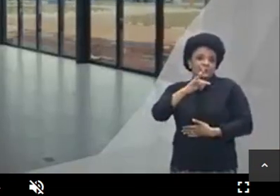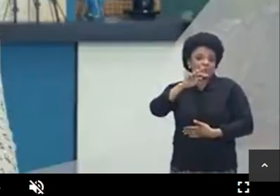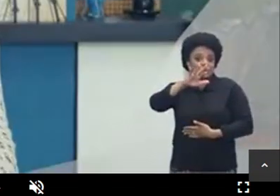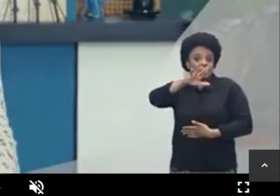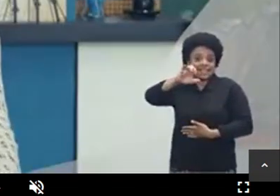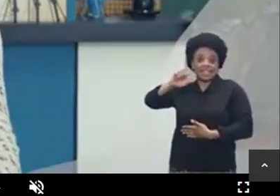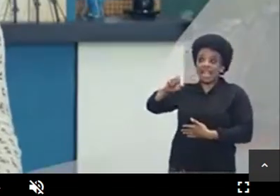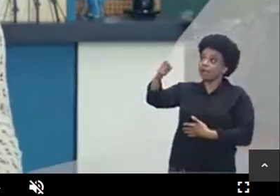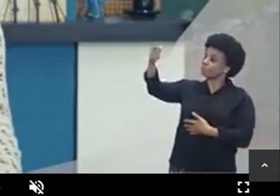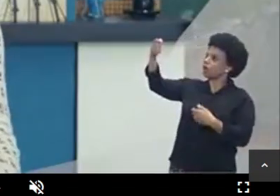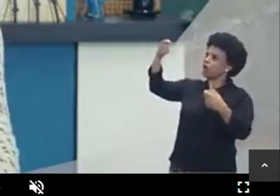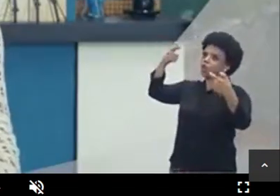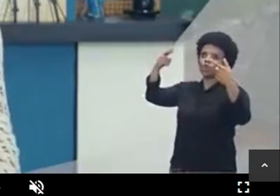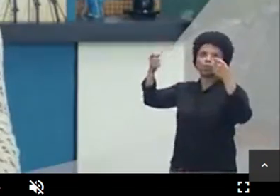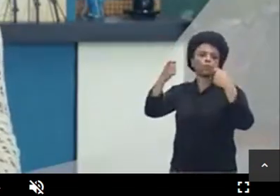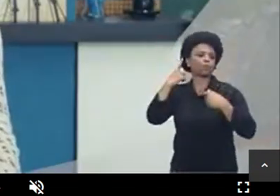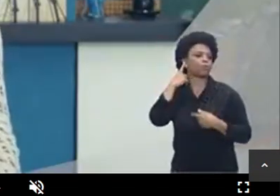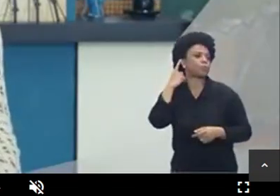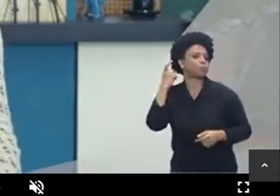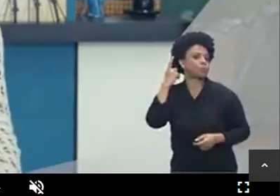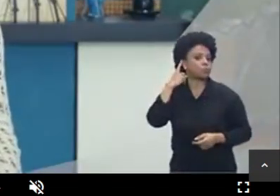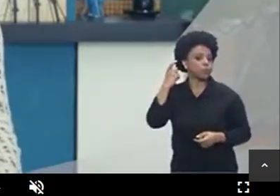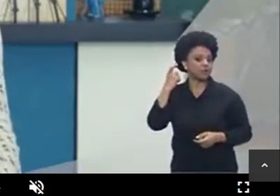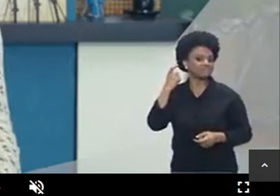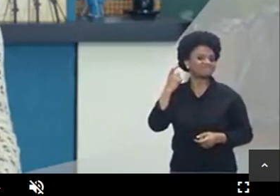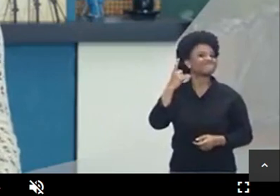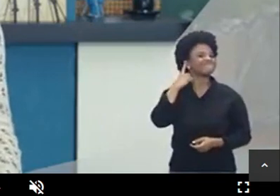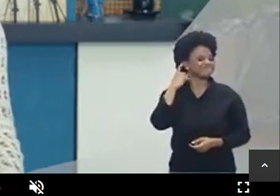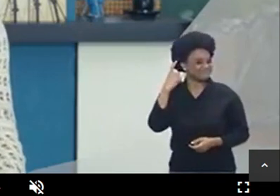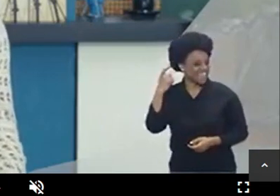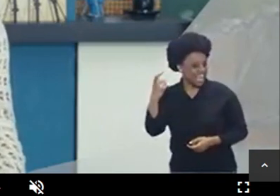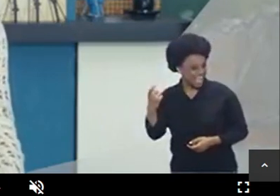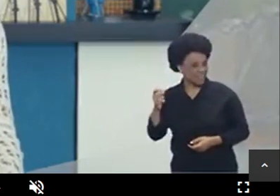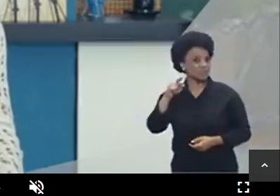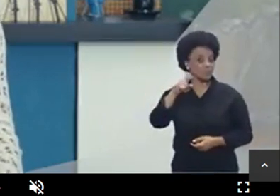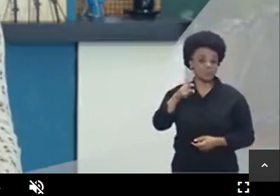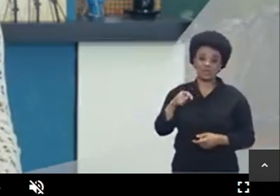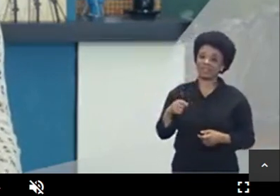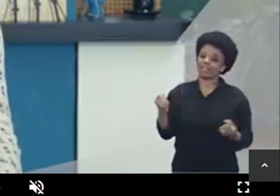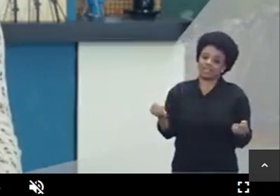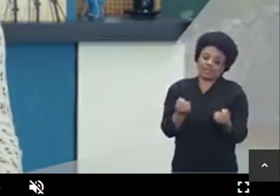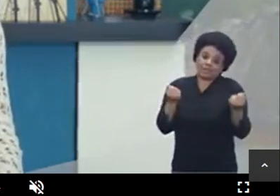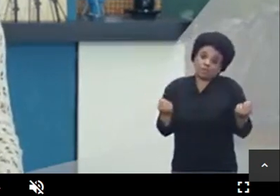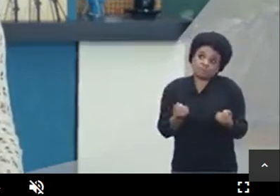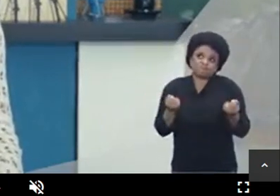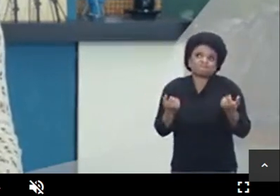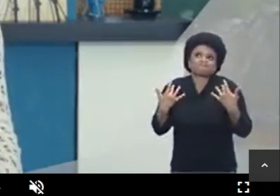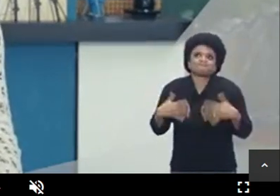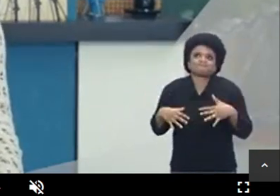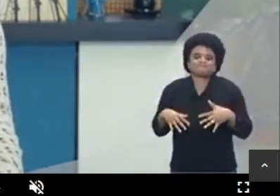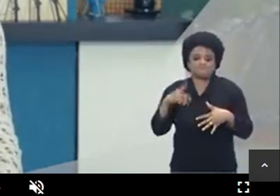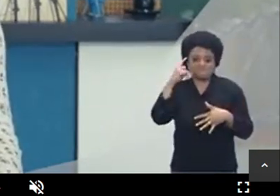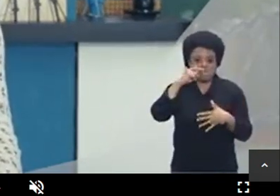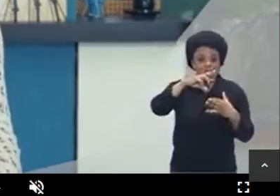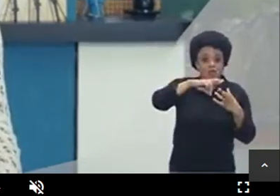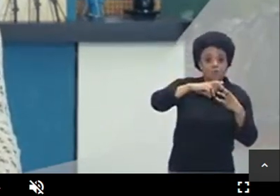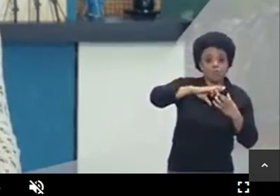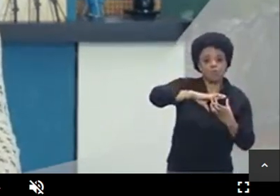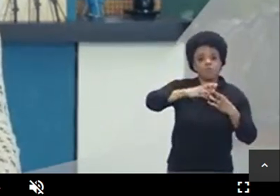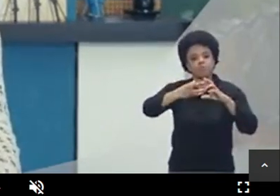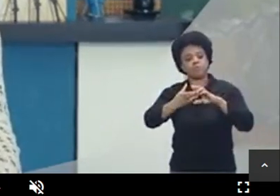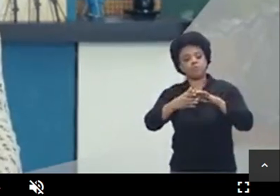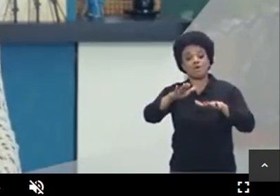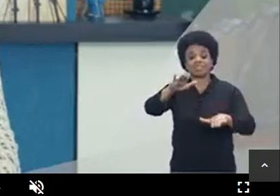lumínico. No acústico é mais difícil a gente conseguir ser sustentável, né? O mais próximo é talvez